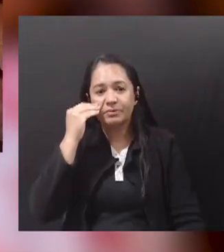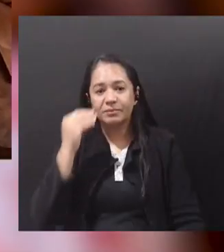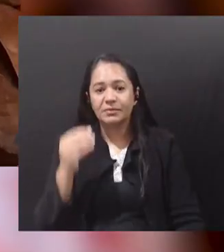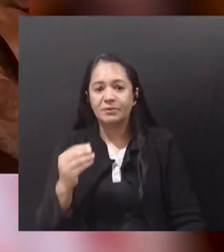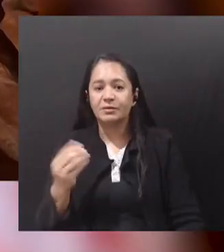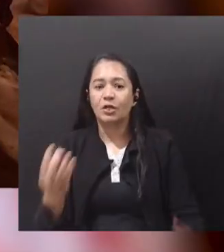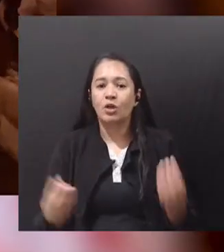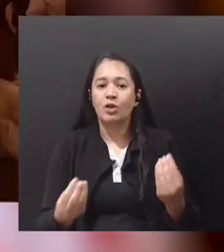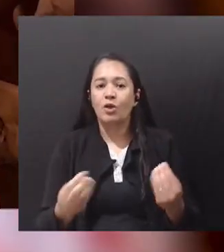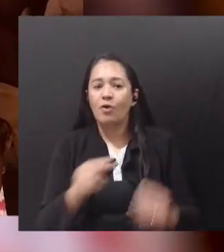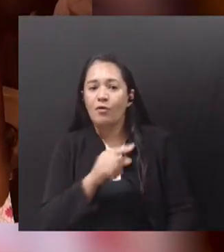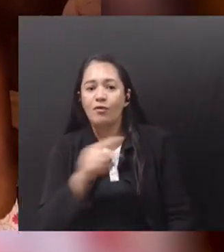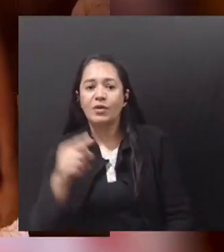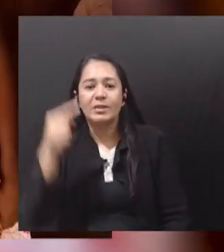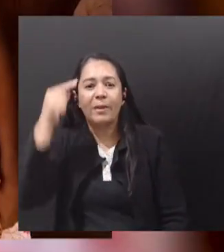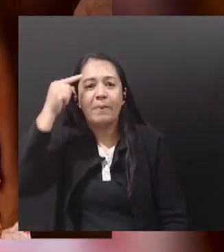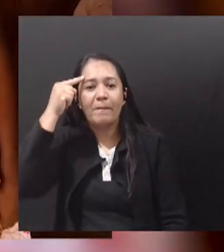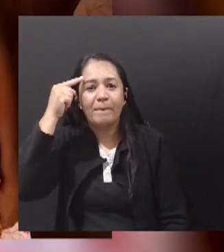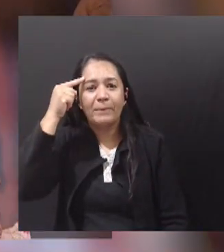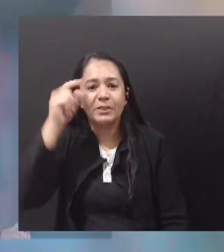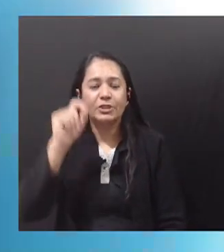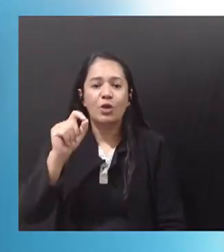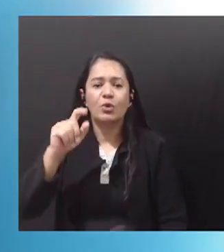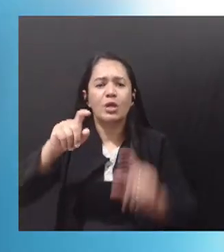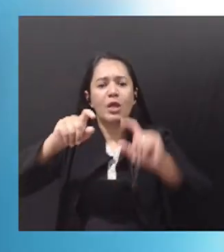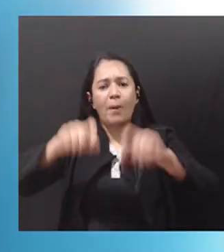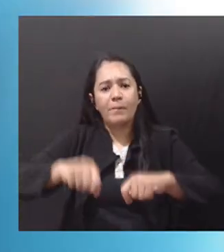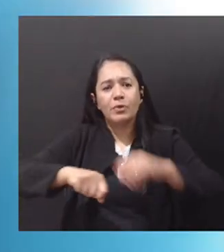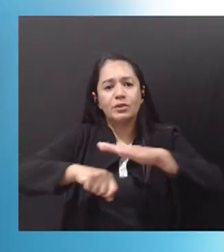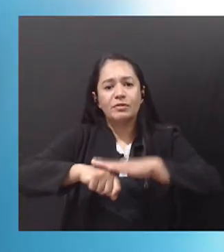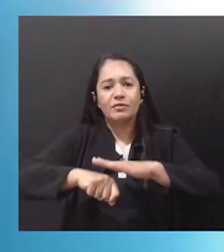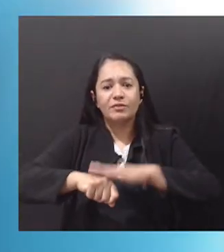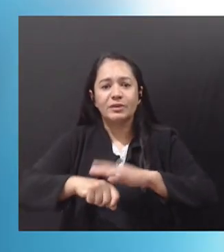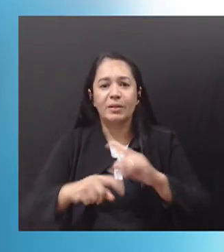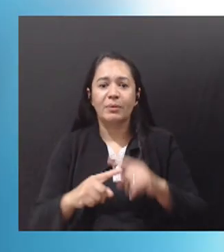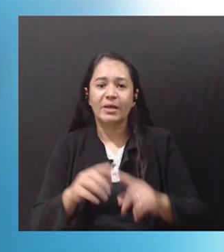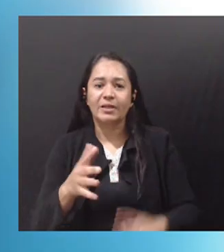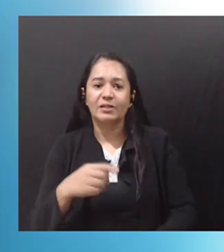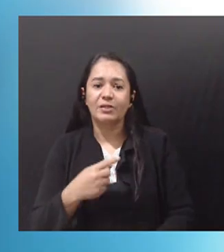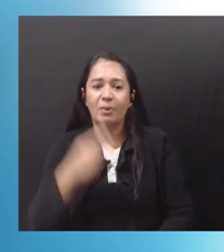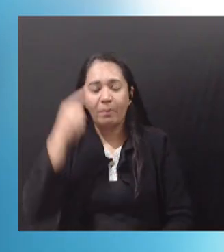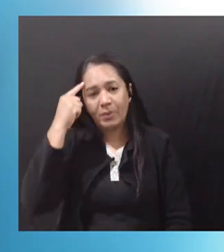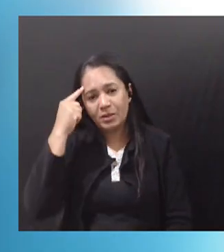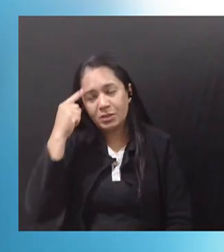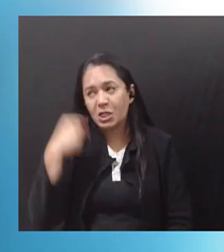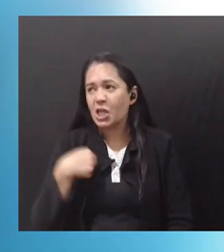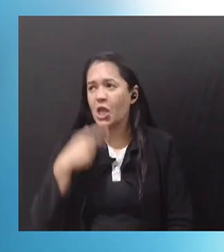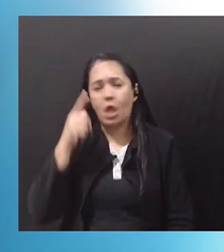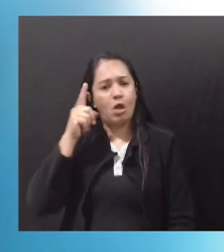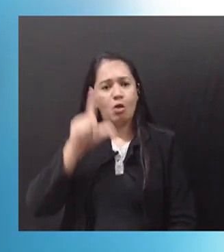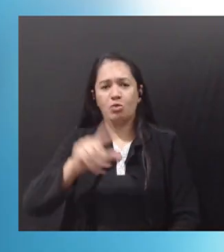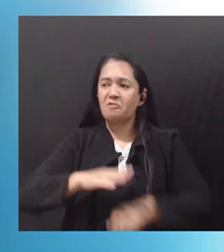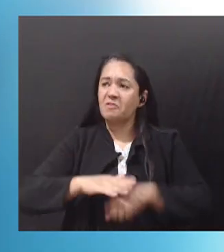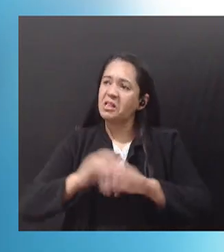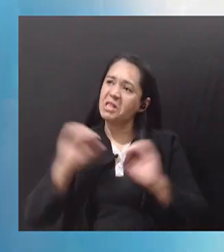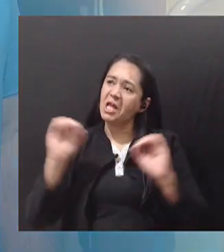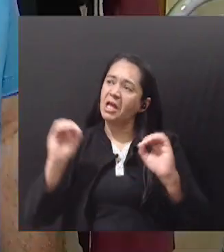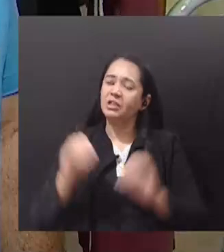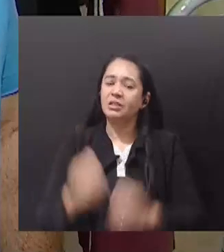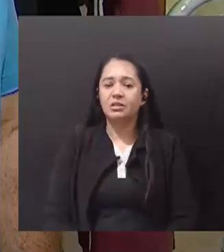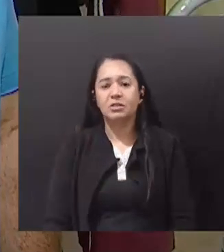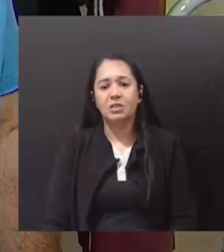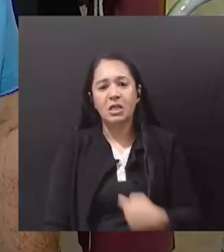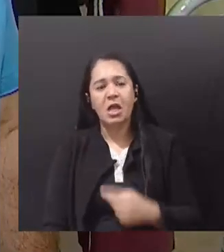você pensar o que é possível fazer, porque às vezes a gente pensa assim, eu não consigo fazer nada, ou eu